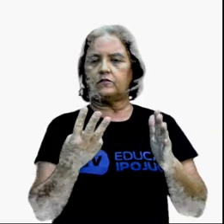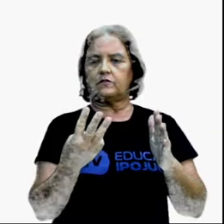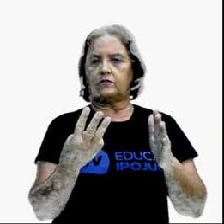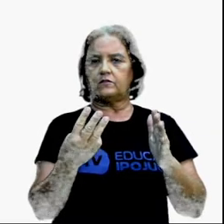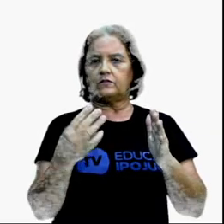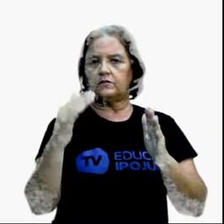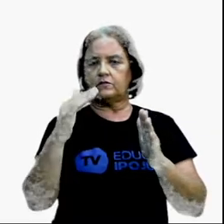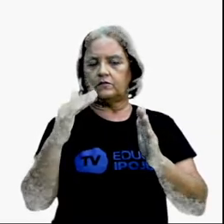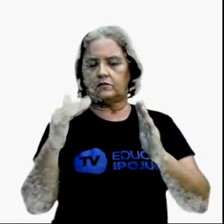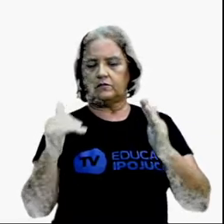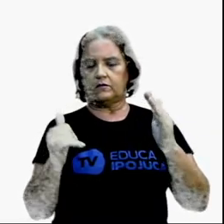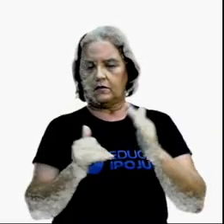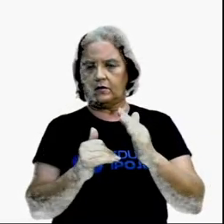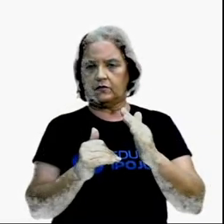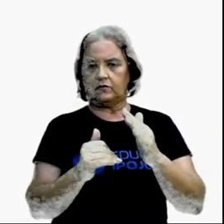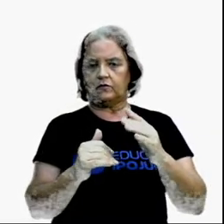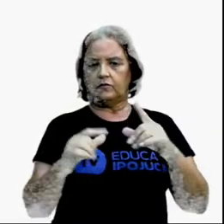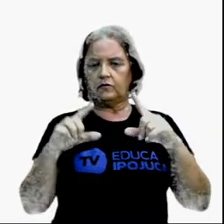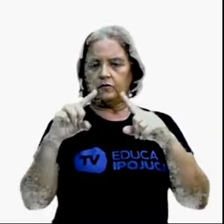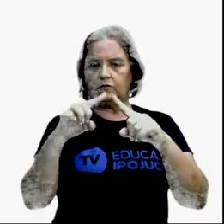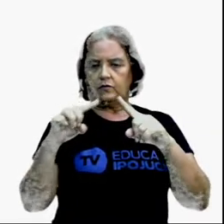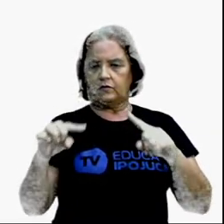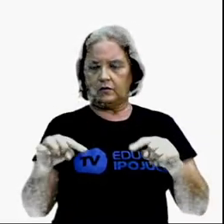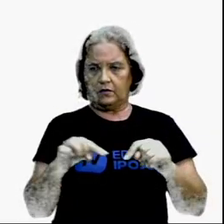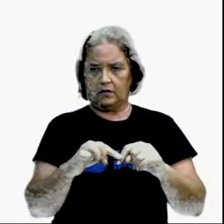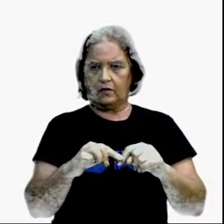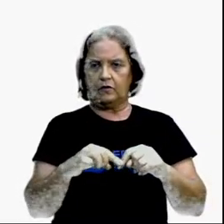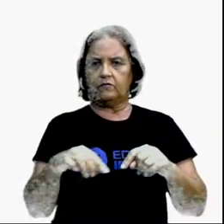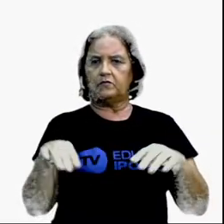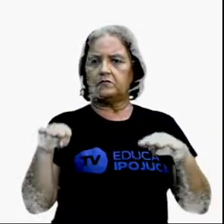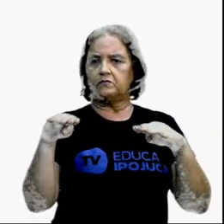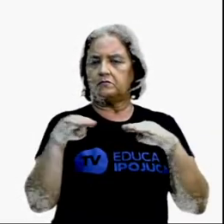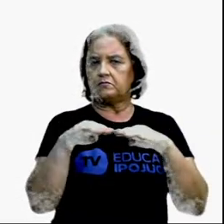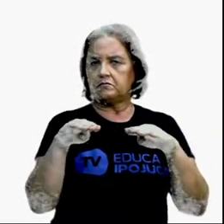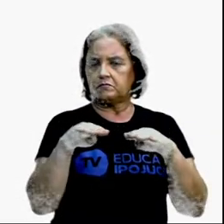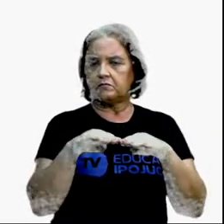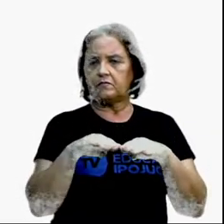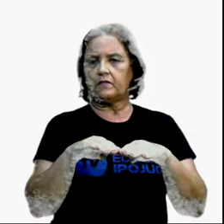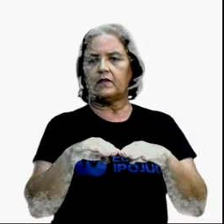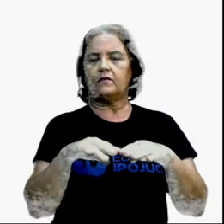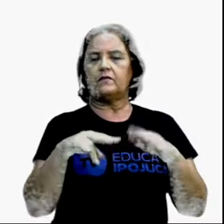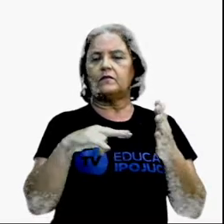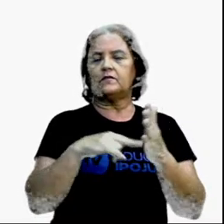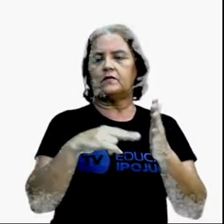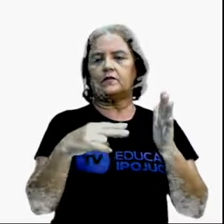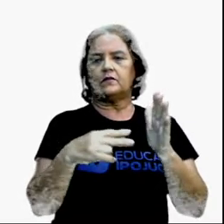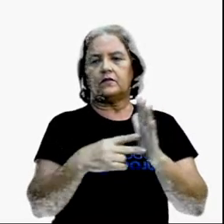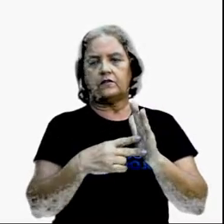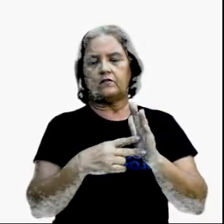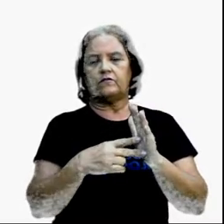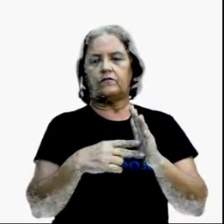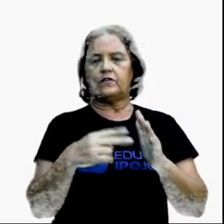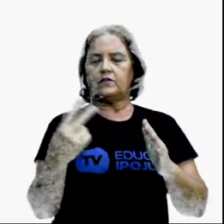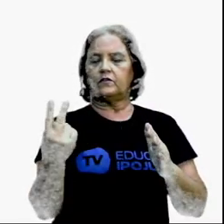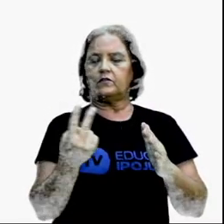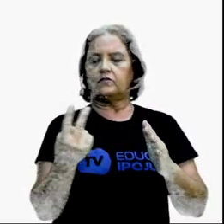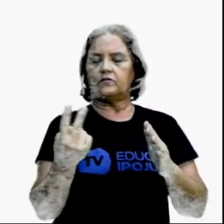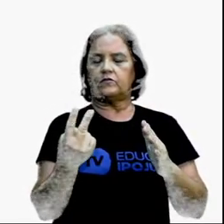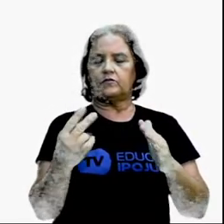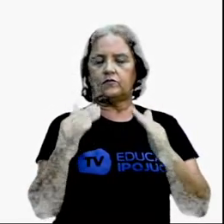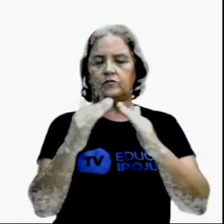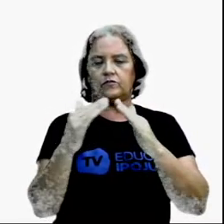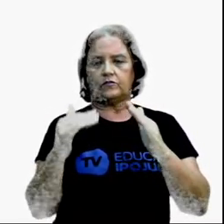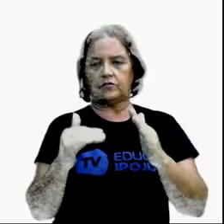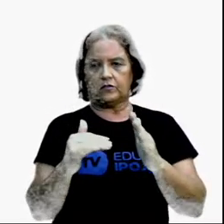lados de cada triângulo forem correspondentes, significa que os dois triângulos são correspondentes.